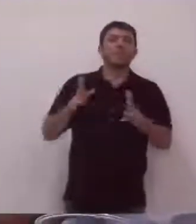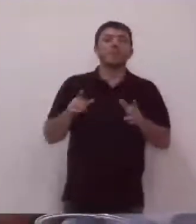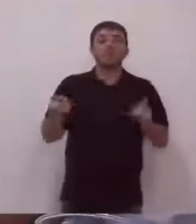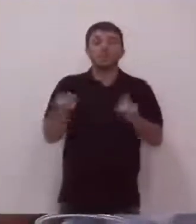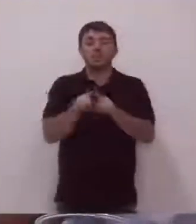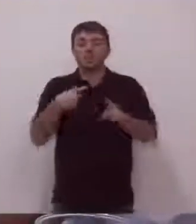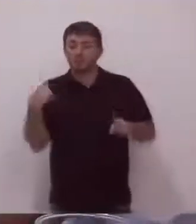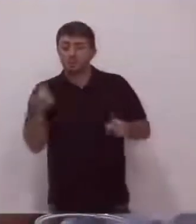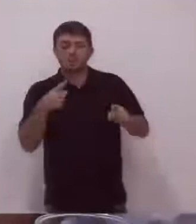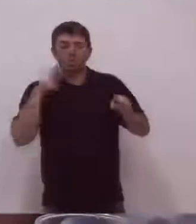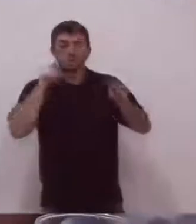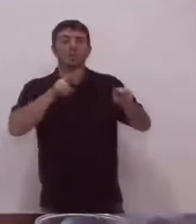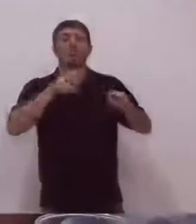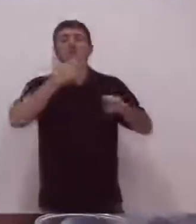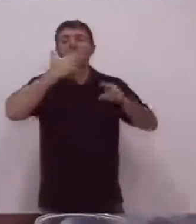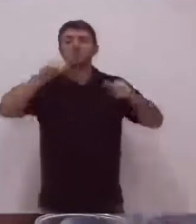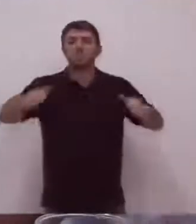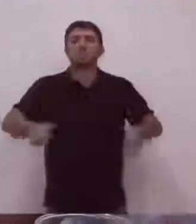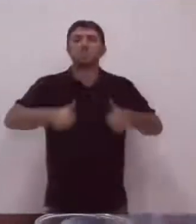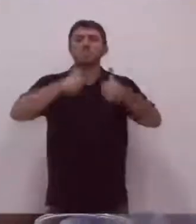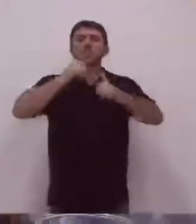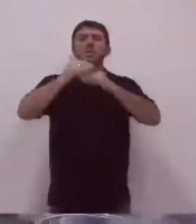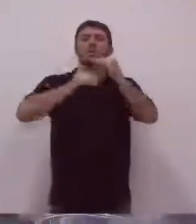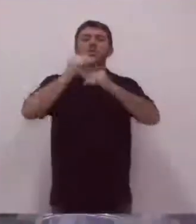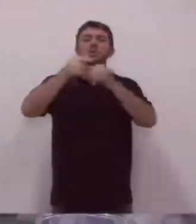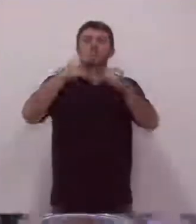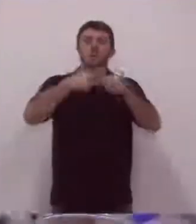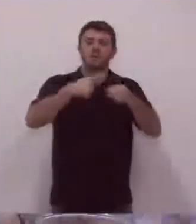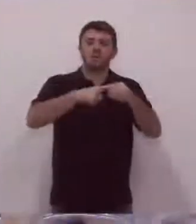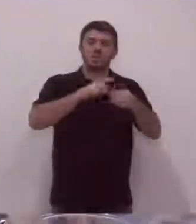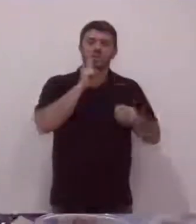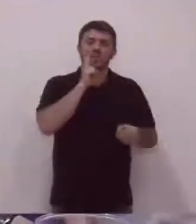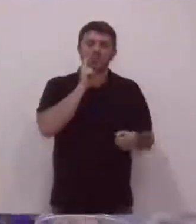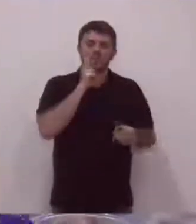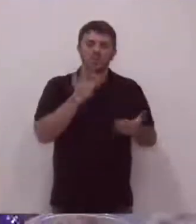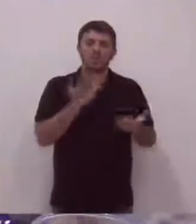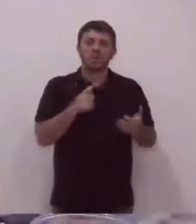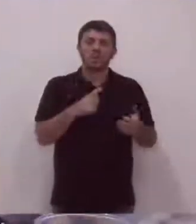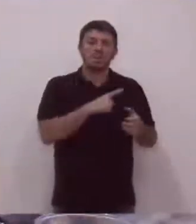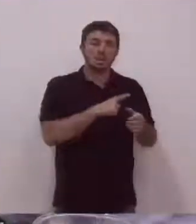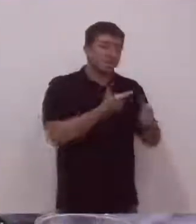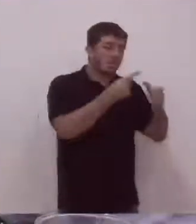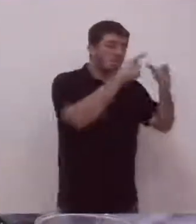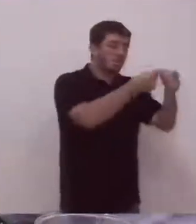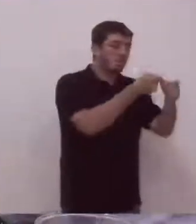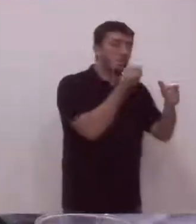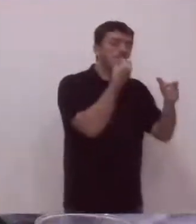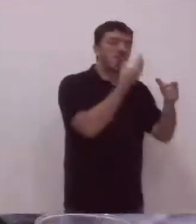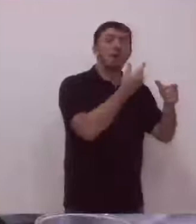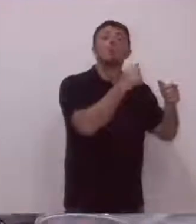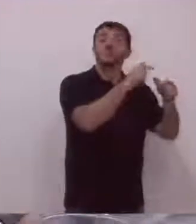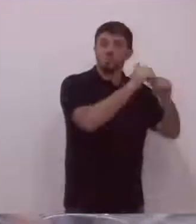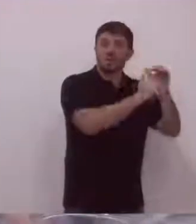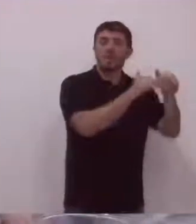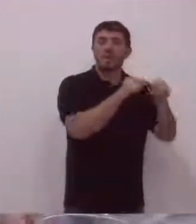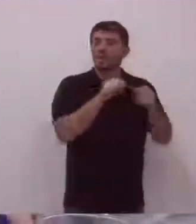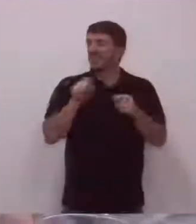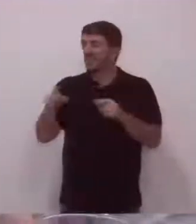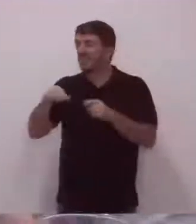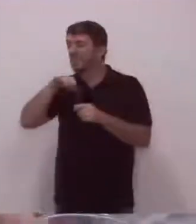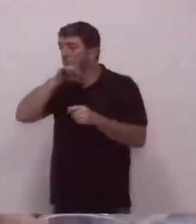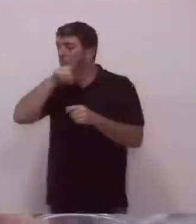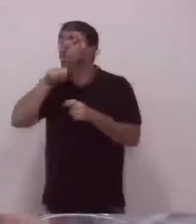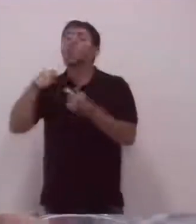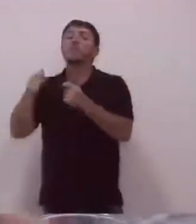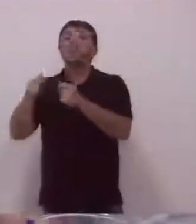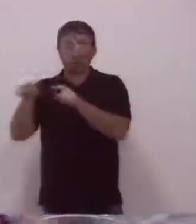intenção é melhorar ainda mais. Alguns pontos que se encontram bem, melhorar. Os outros que não estão tão bem assim, é sair da sua